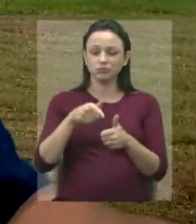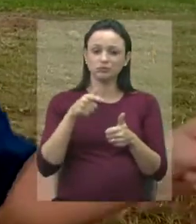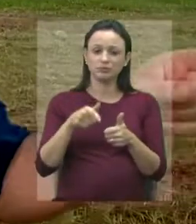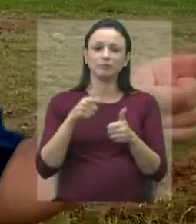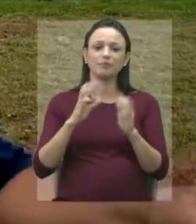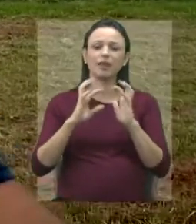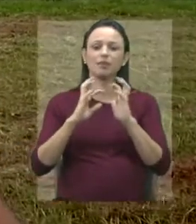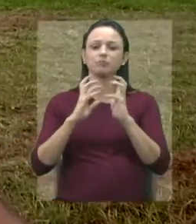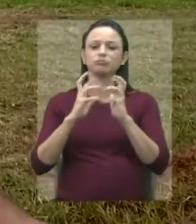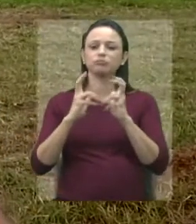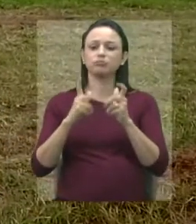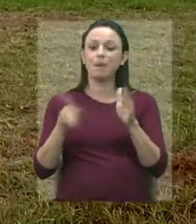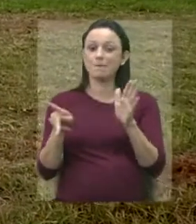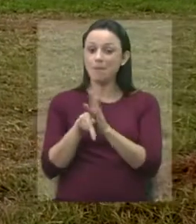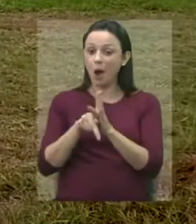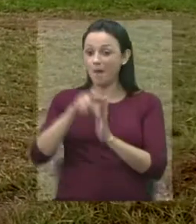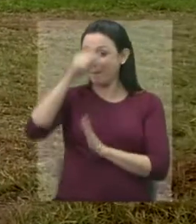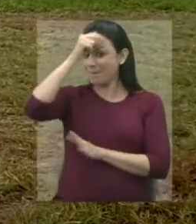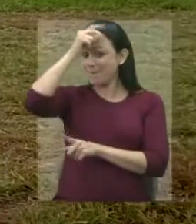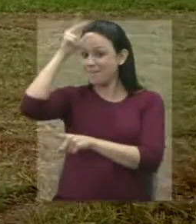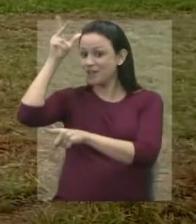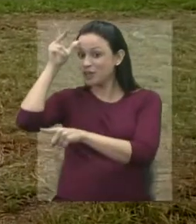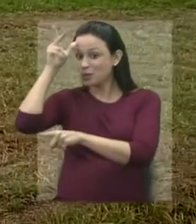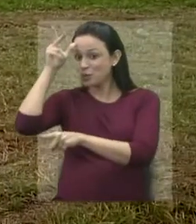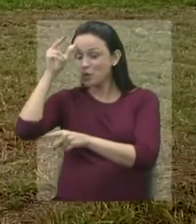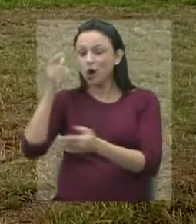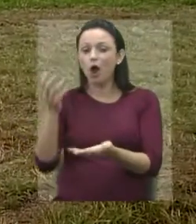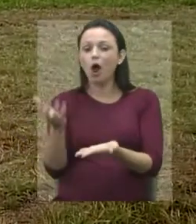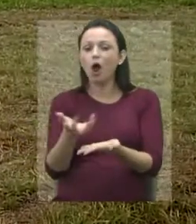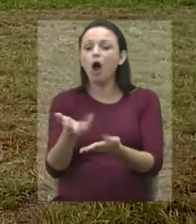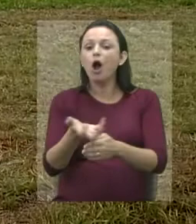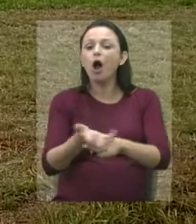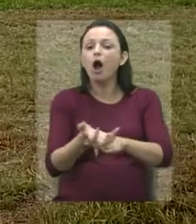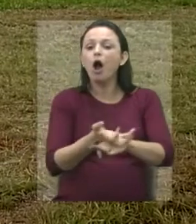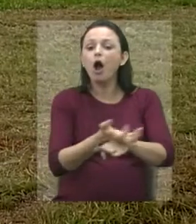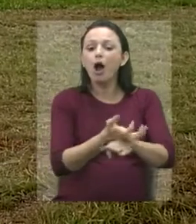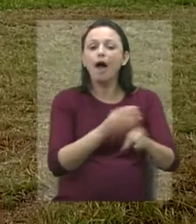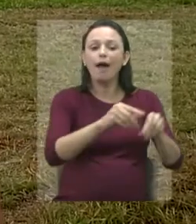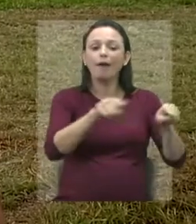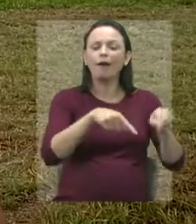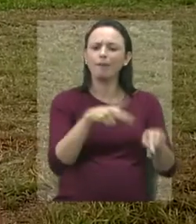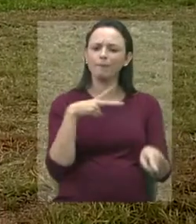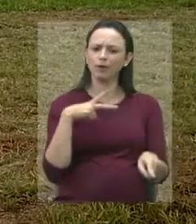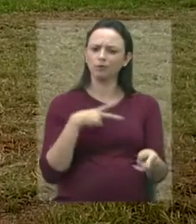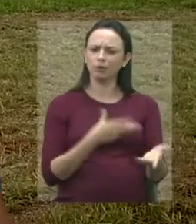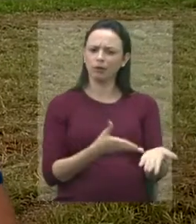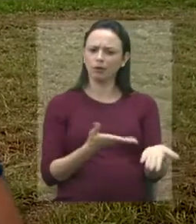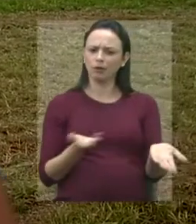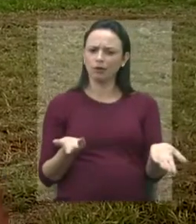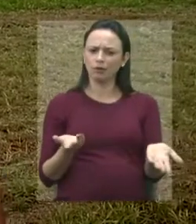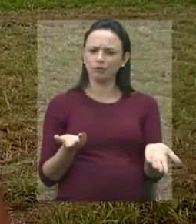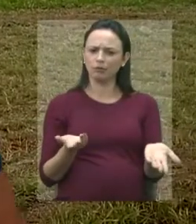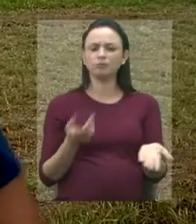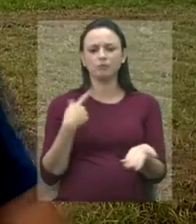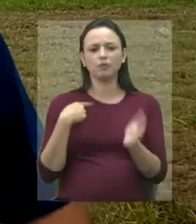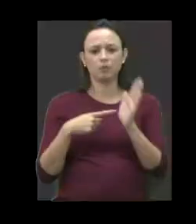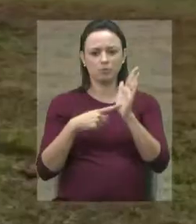prefeitura, da terceirizada, roçando o terreno particular. E tem outras áreas aqui que nós vamos mostrar.